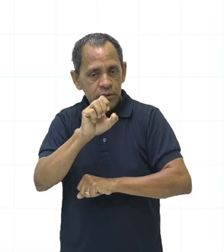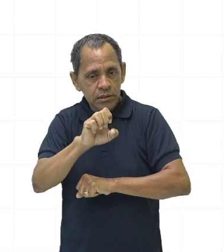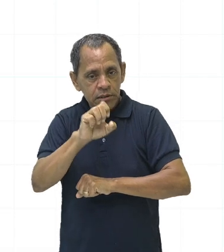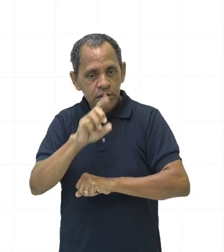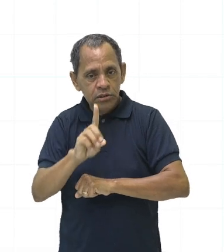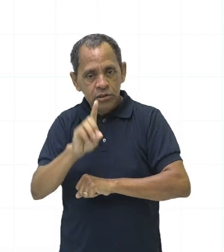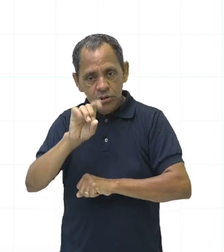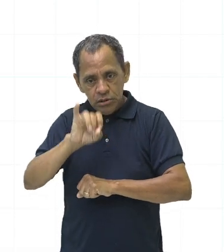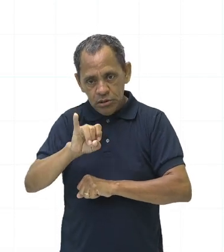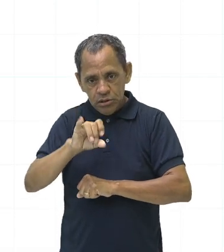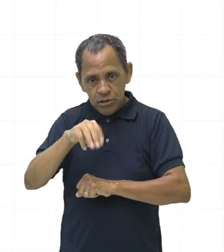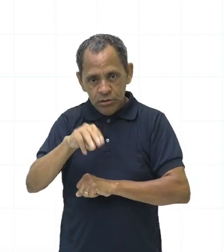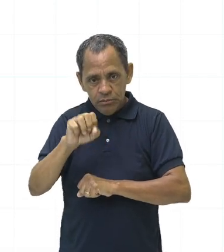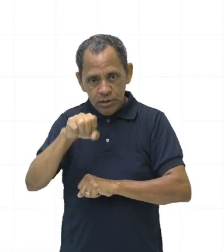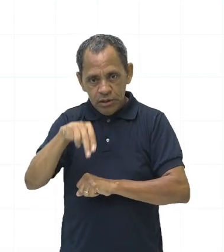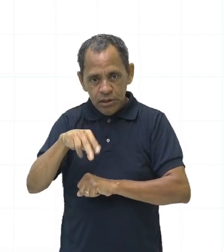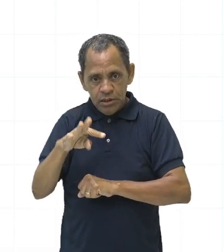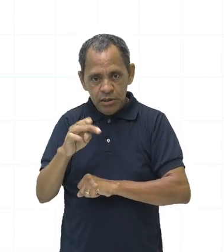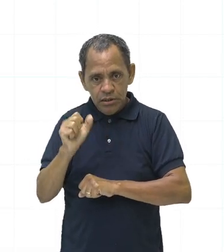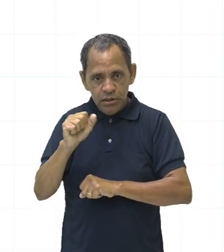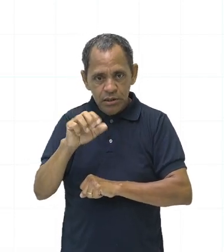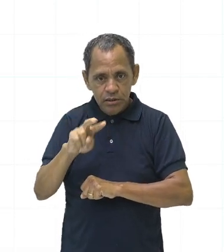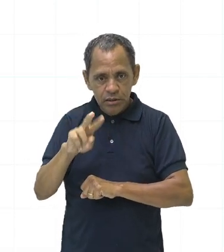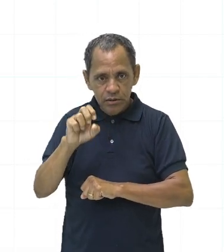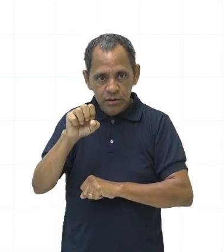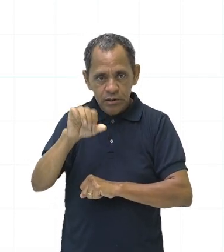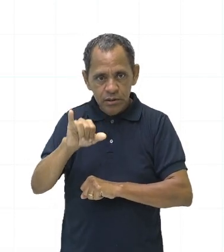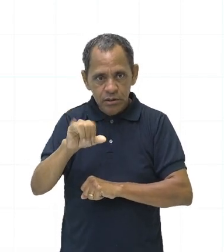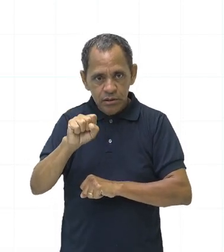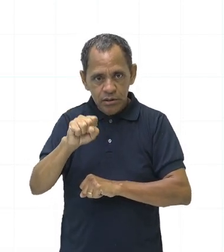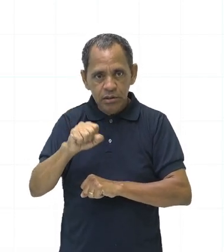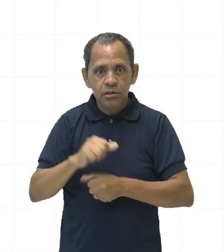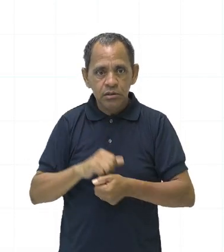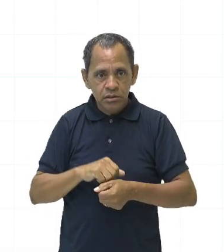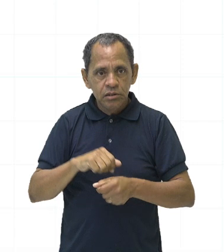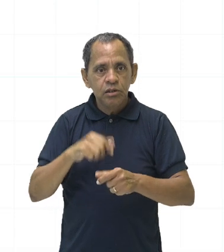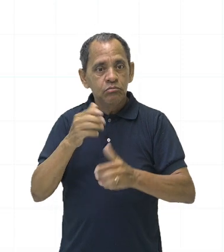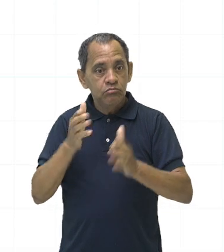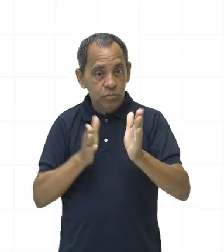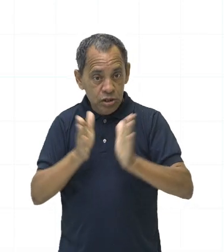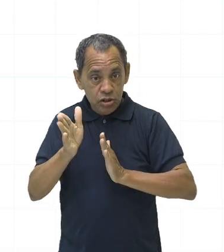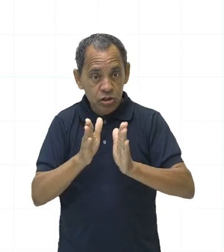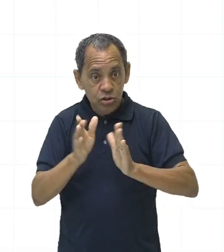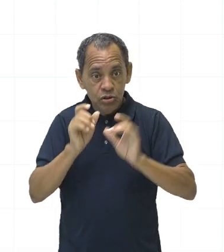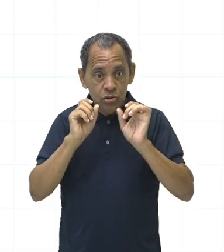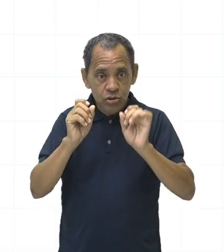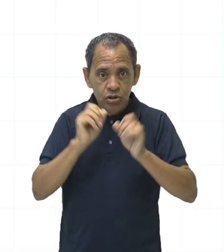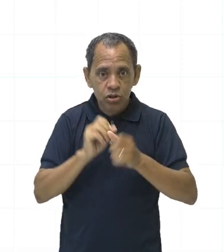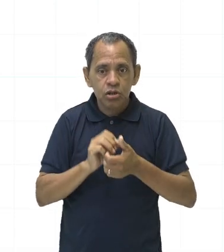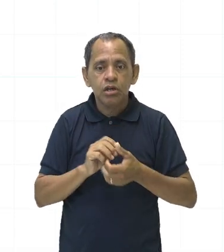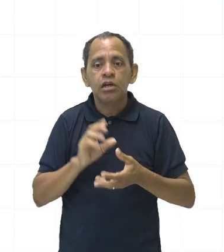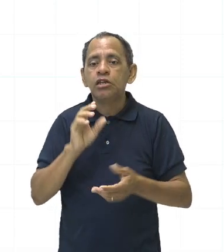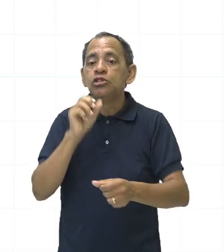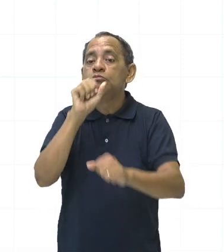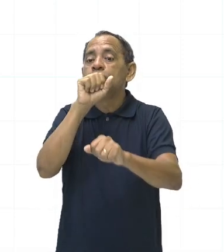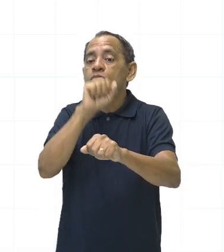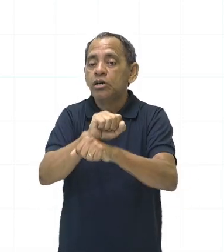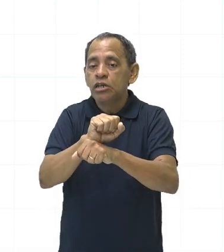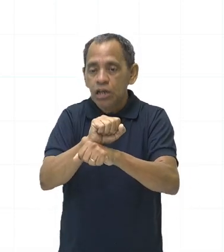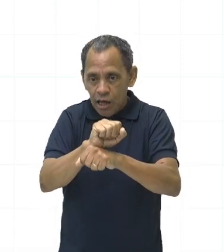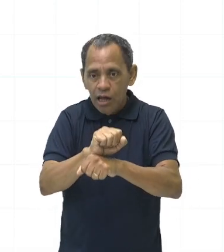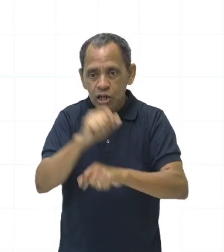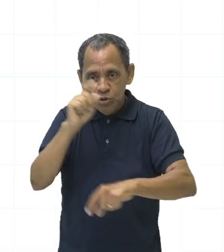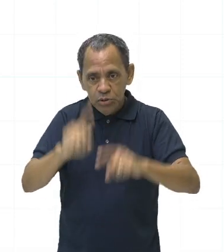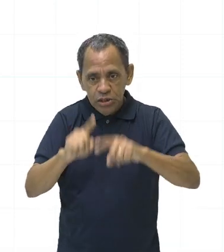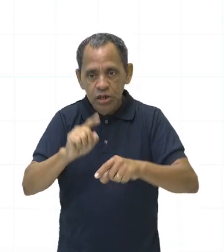sedimentáveis, ou seja, aqueles que sedimentam após um período T de repouso da amostra, ou seja, vão lá para o